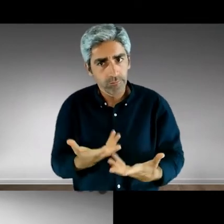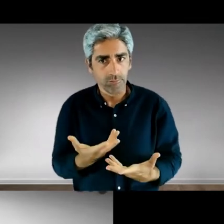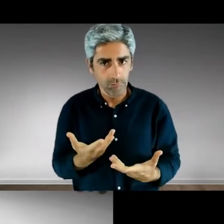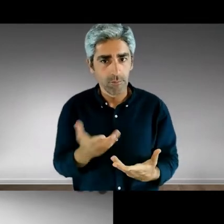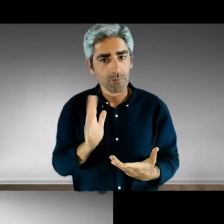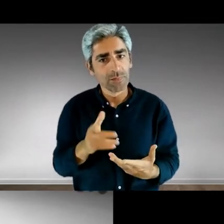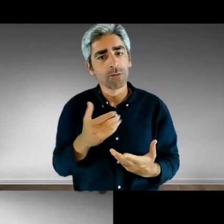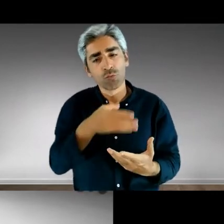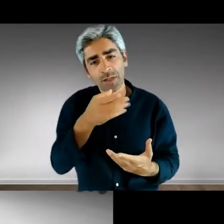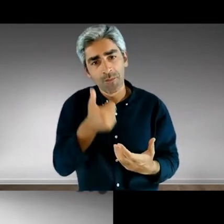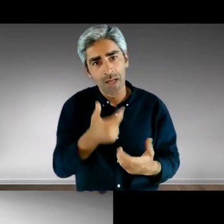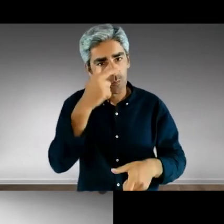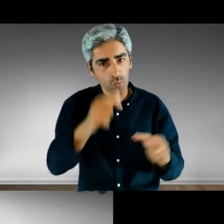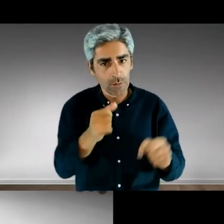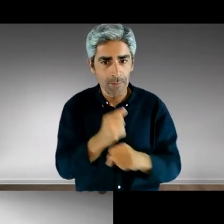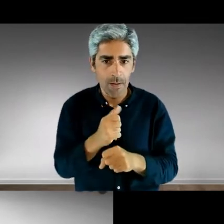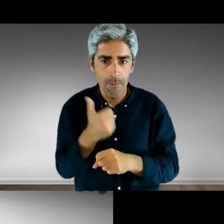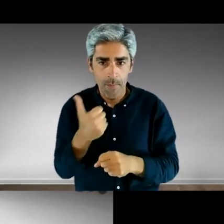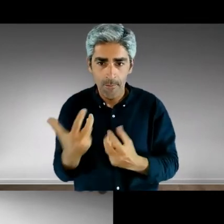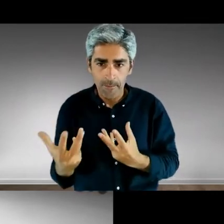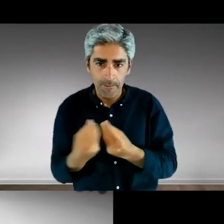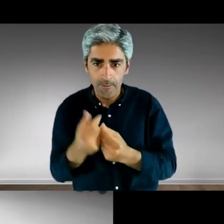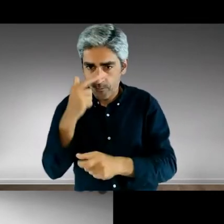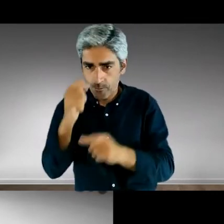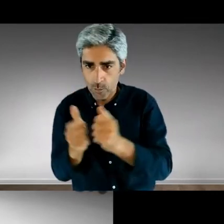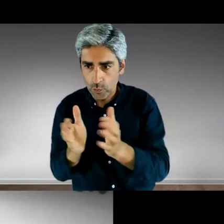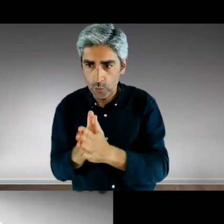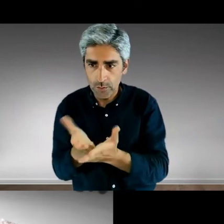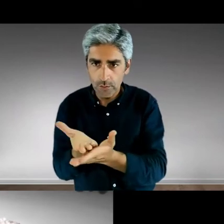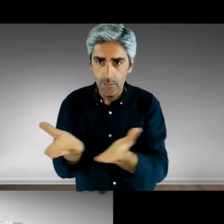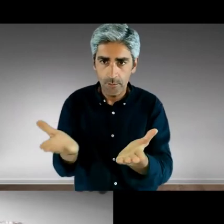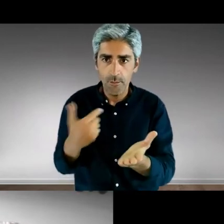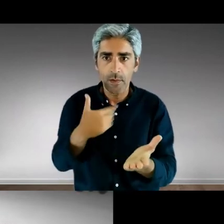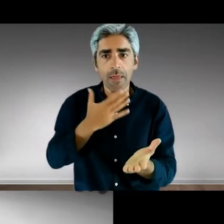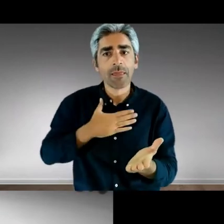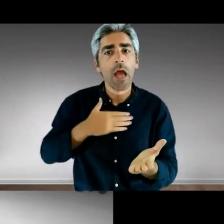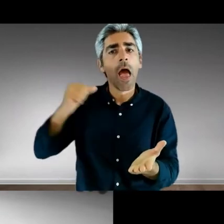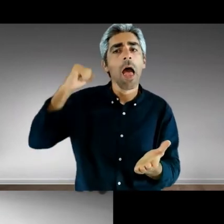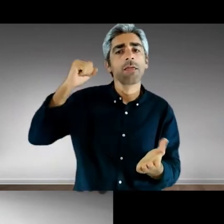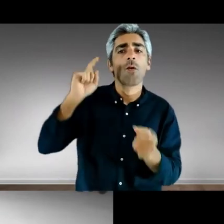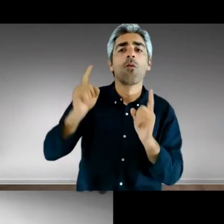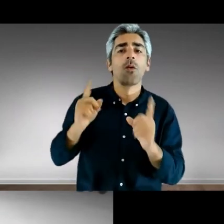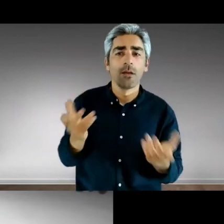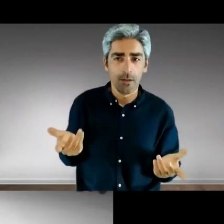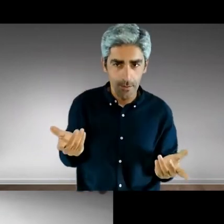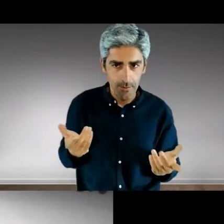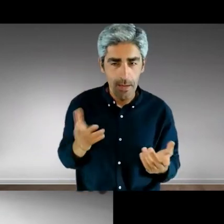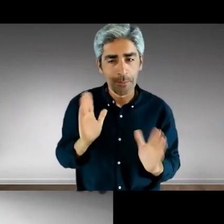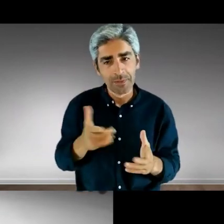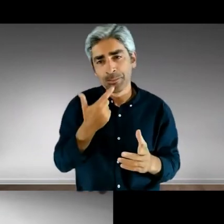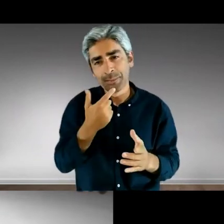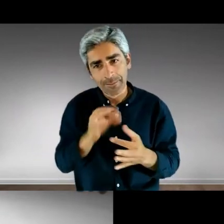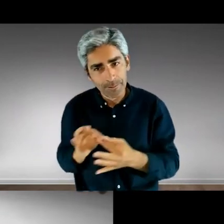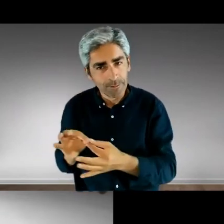qual é o propósito, porque é que eu vou trabalhar bem com as pessoas todas que estão aqui, o que é que eu vou ganhar para isso. E quando todos nós percebemos que, de